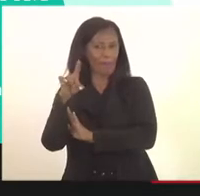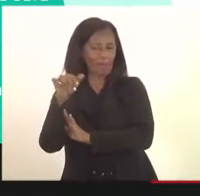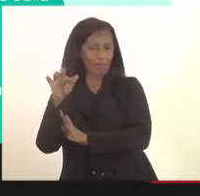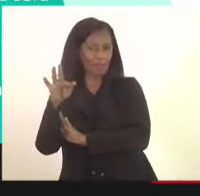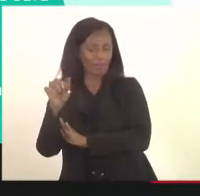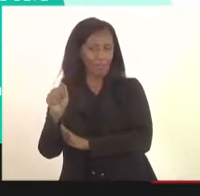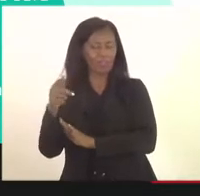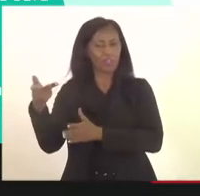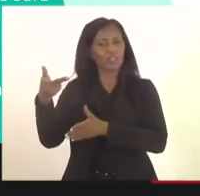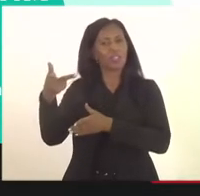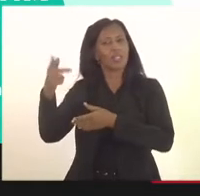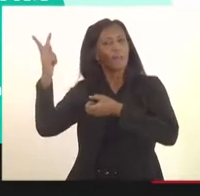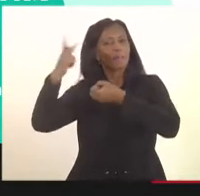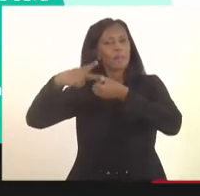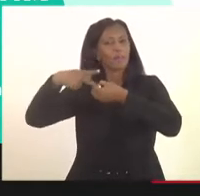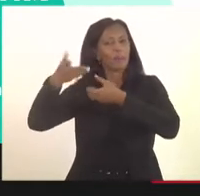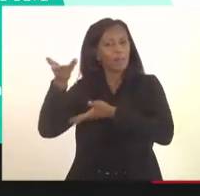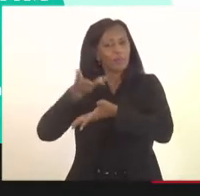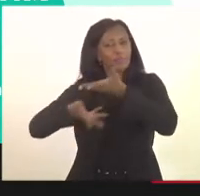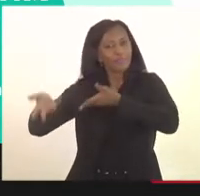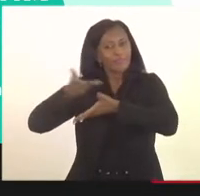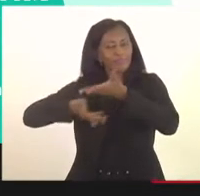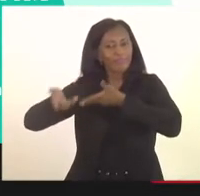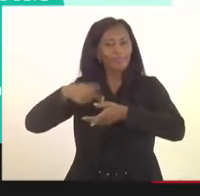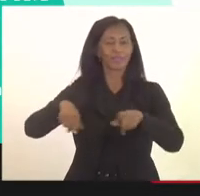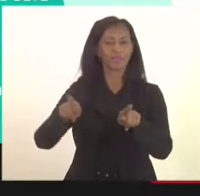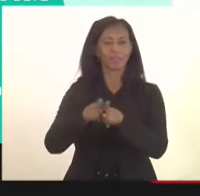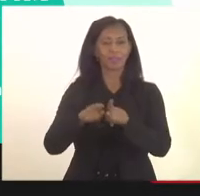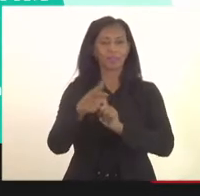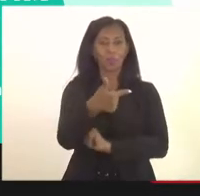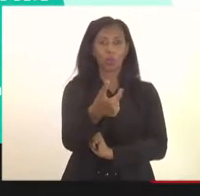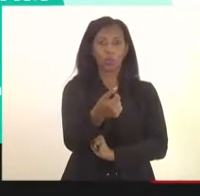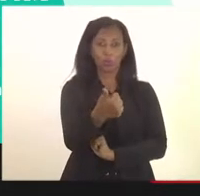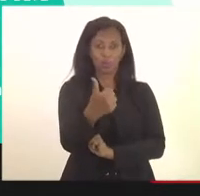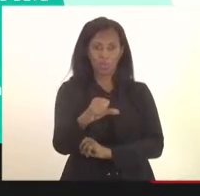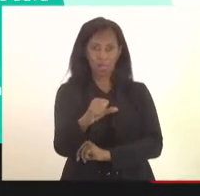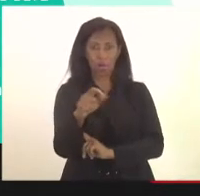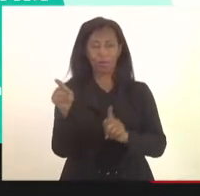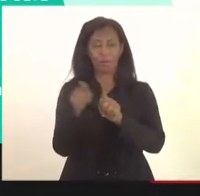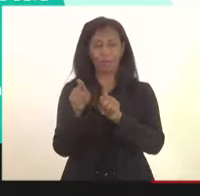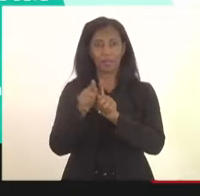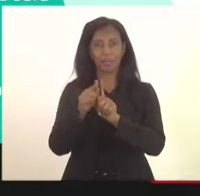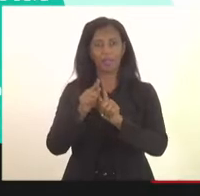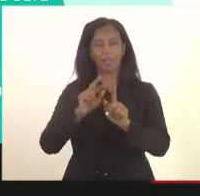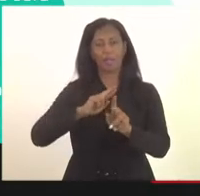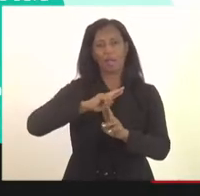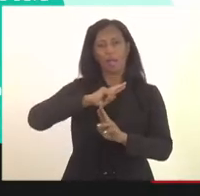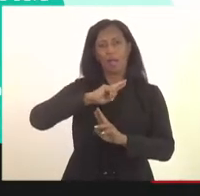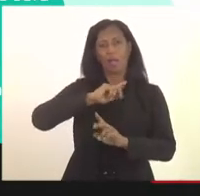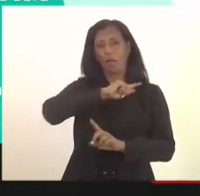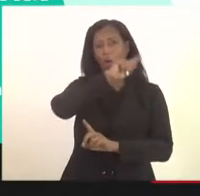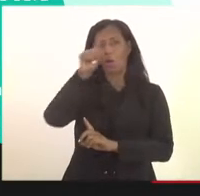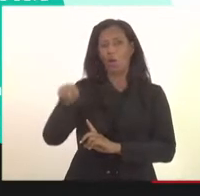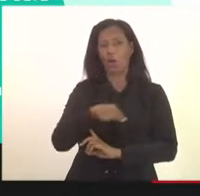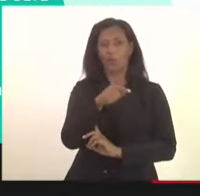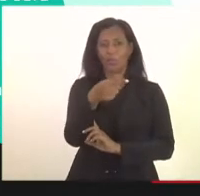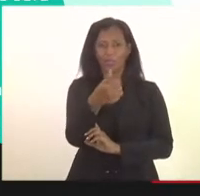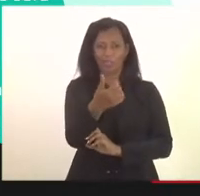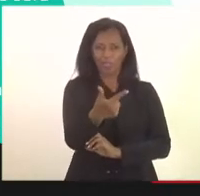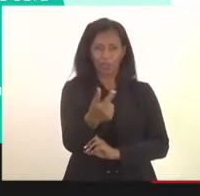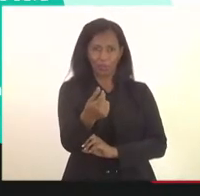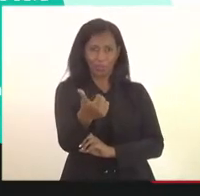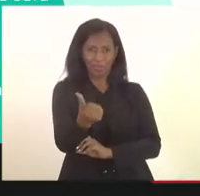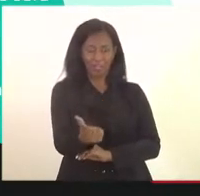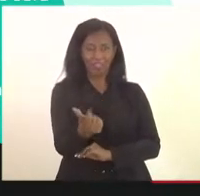pela Petrobras. Também, em 2019, a gente participou da rodada 16, né, e entramos em 3 áreas de